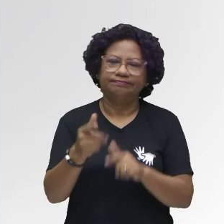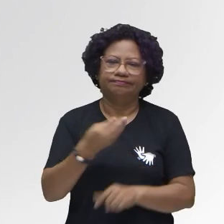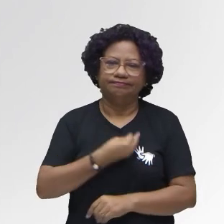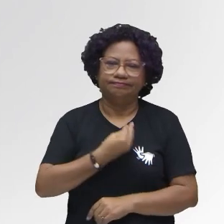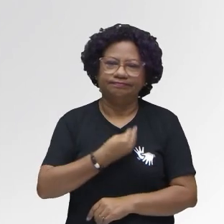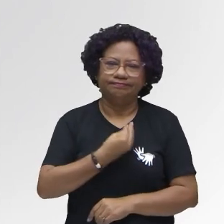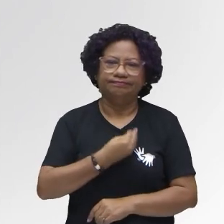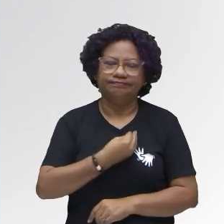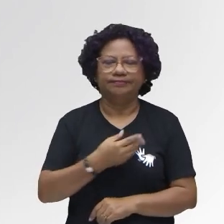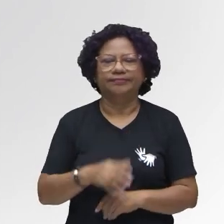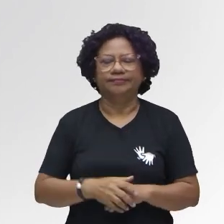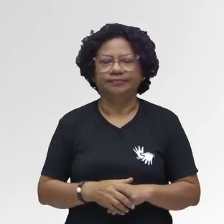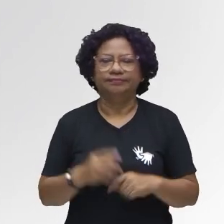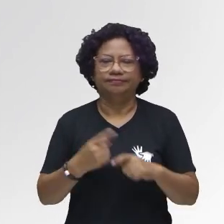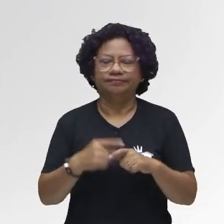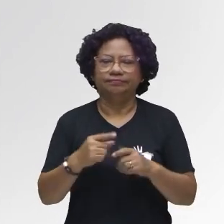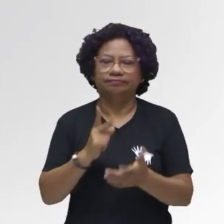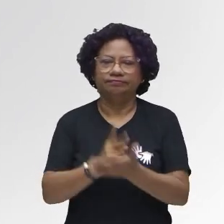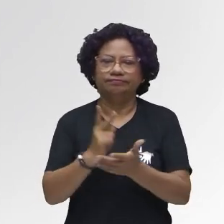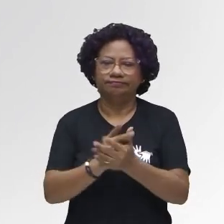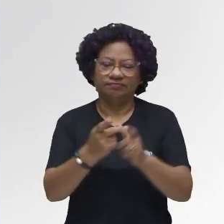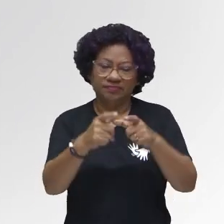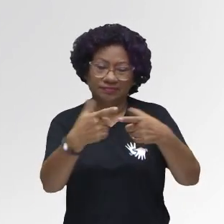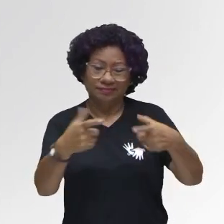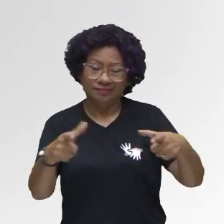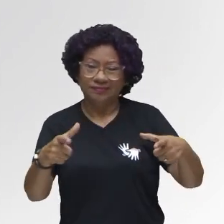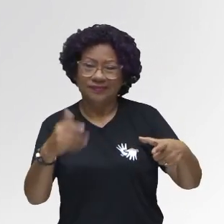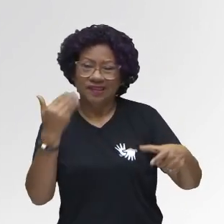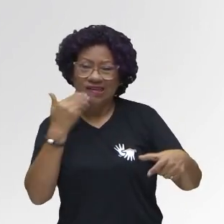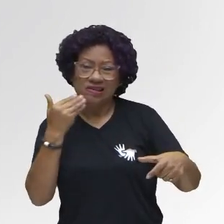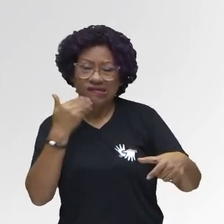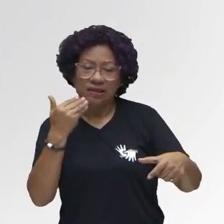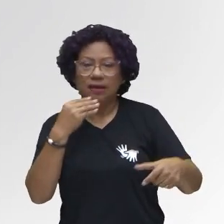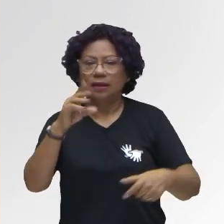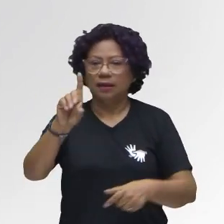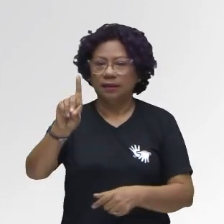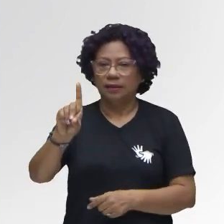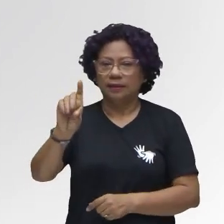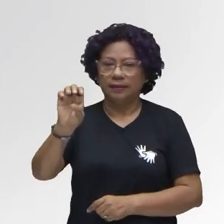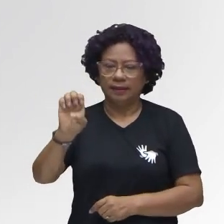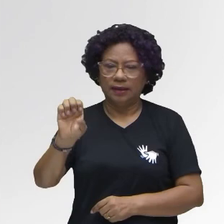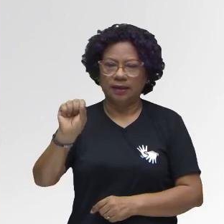porque todo crescimento desordenado, vou colocar essa palavra bem clara,